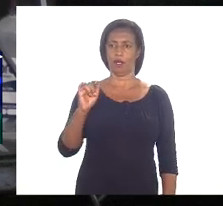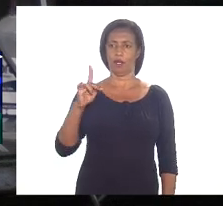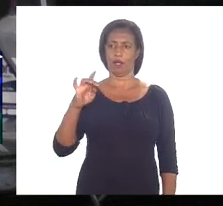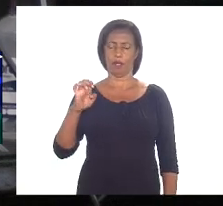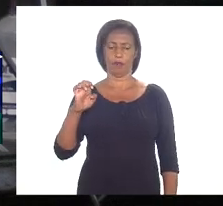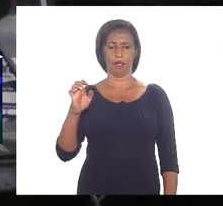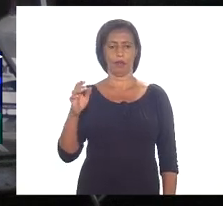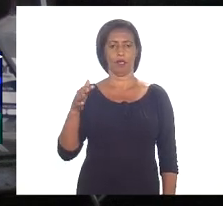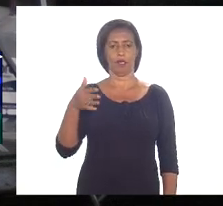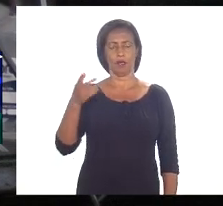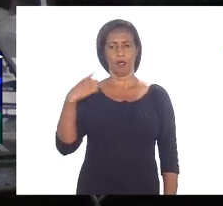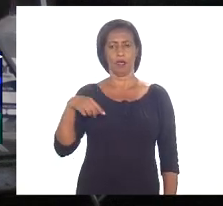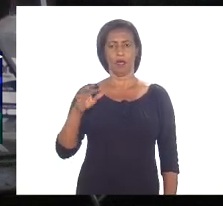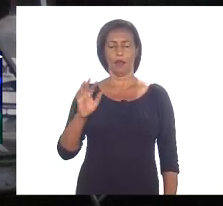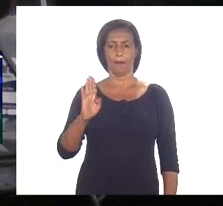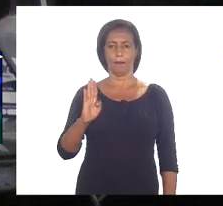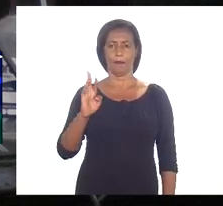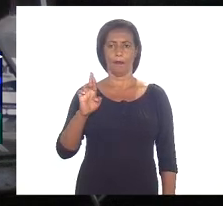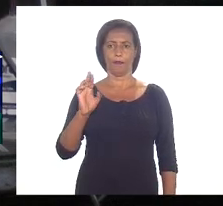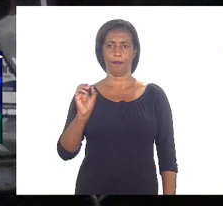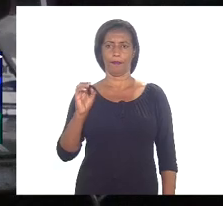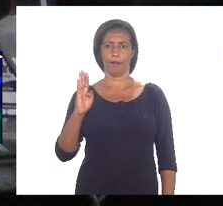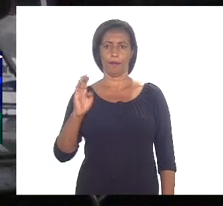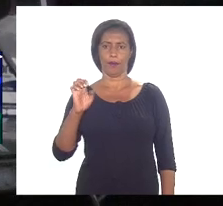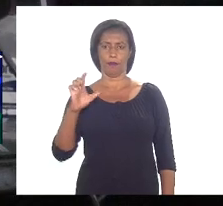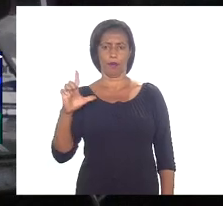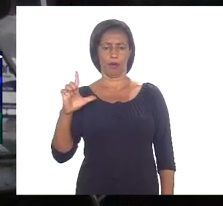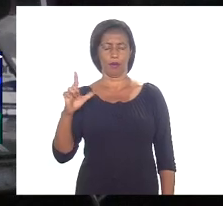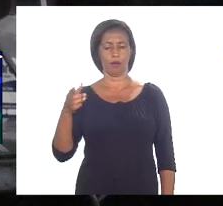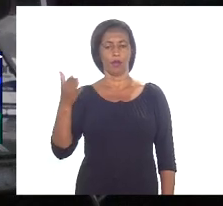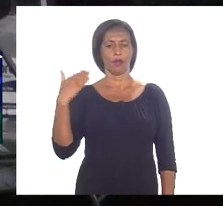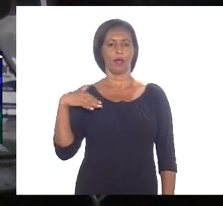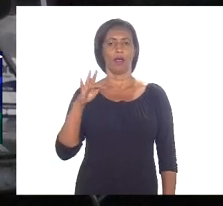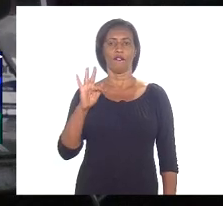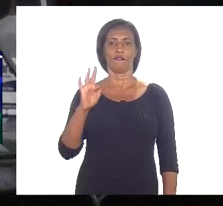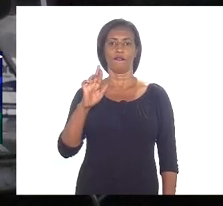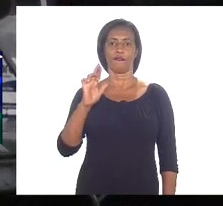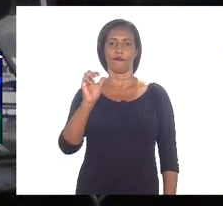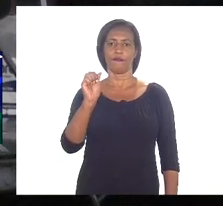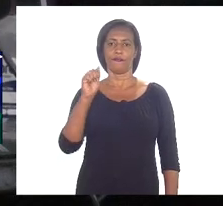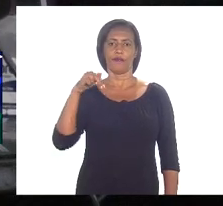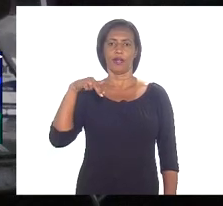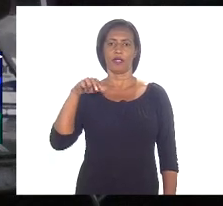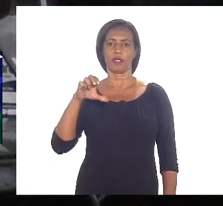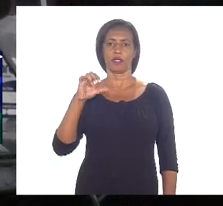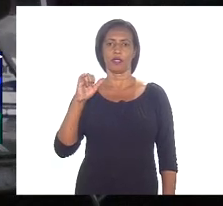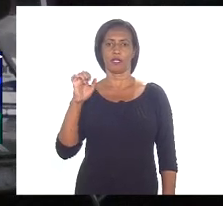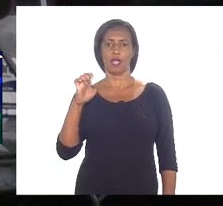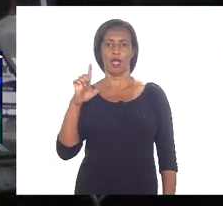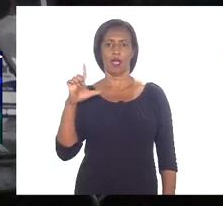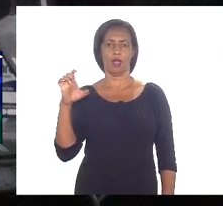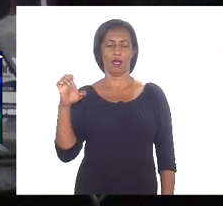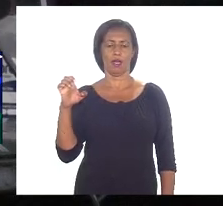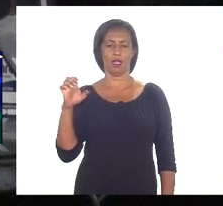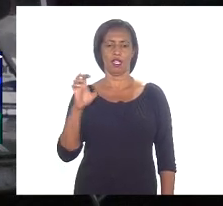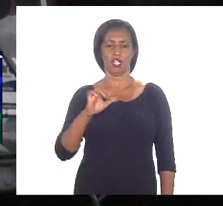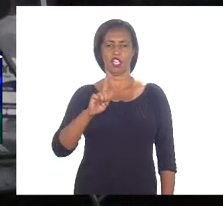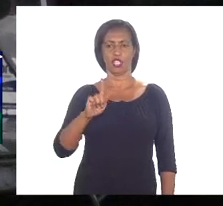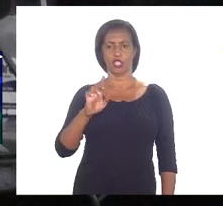Felipe poubel a deputada Franciane Motta Deputado Giovani Ratinho